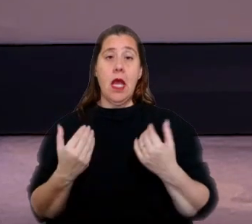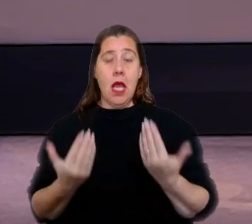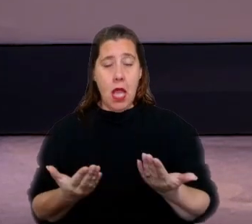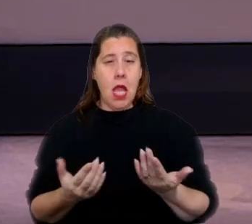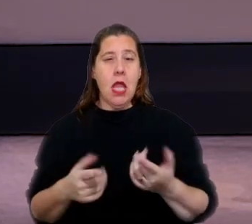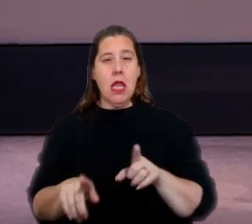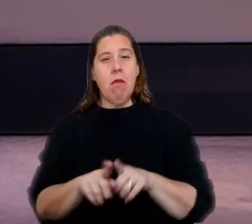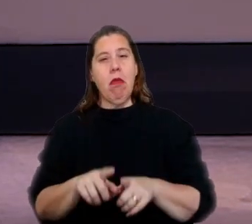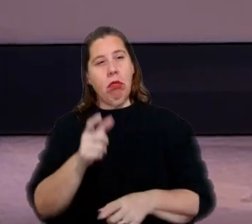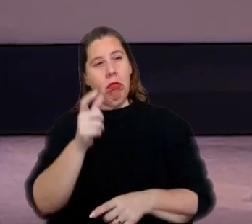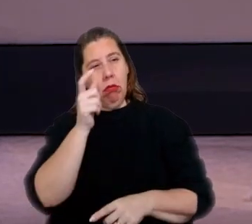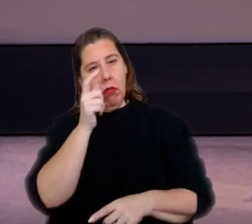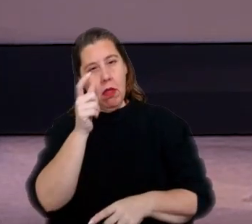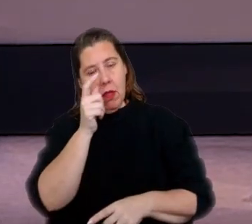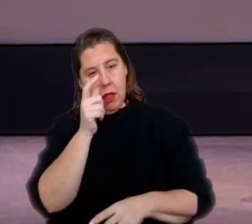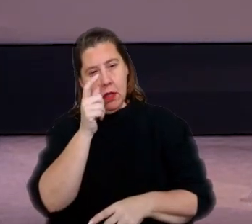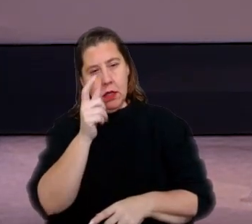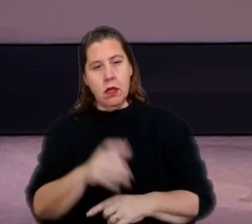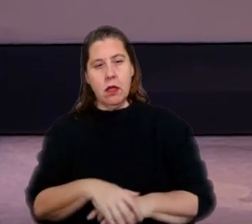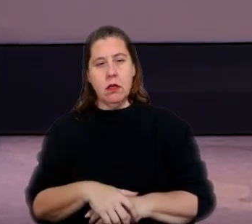Bom, aí eu achei também muito interessante